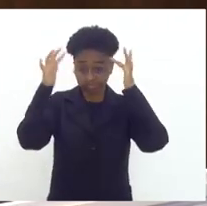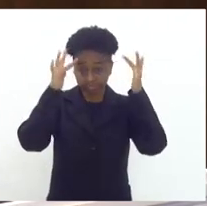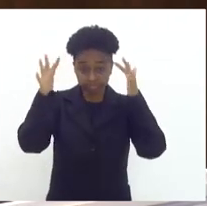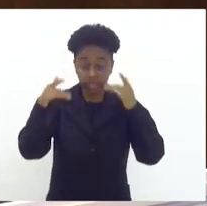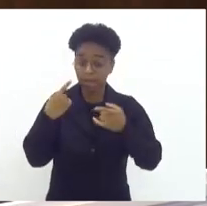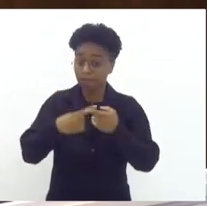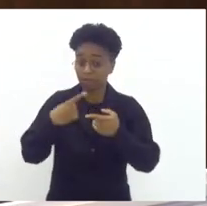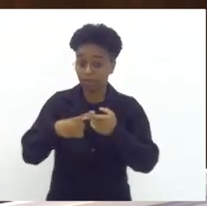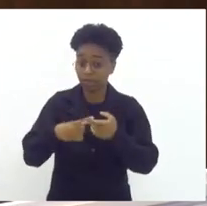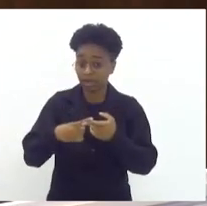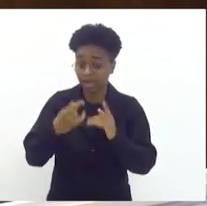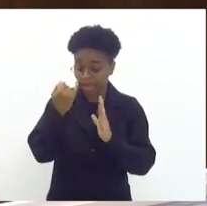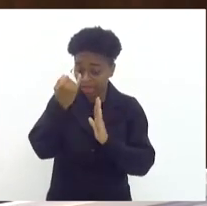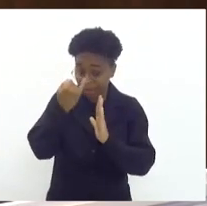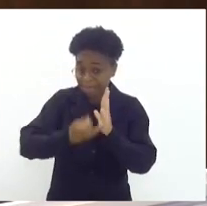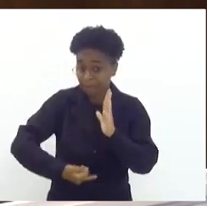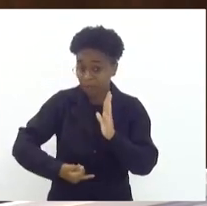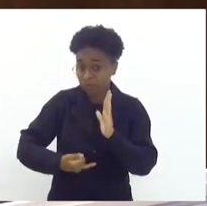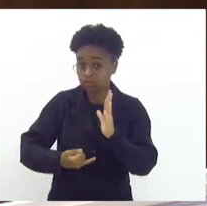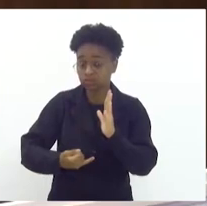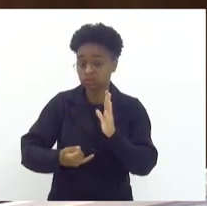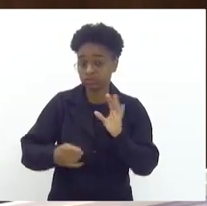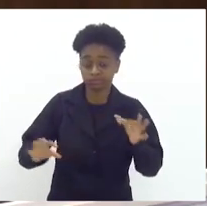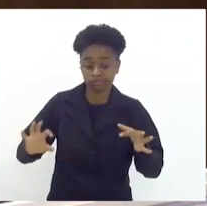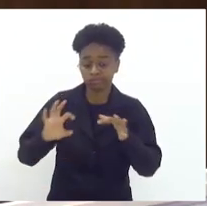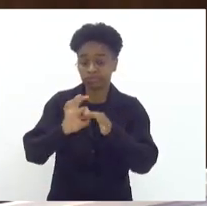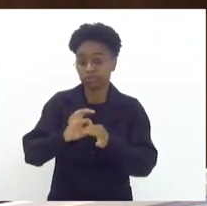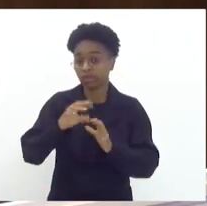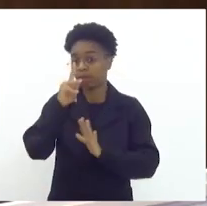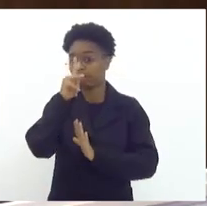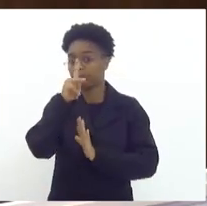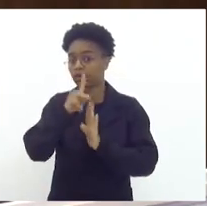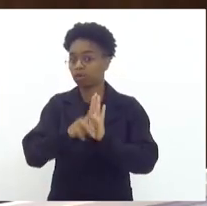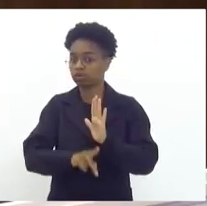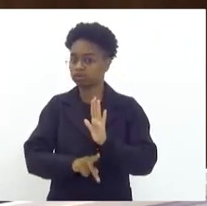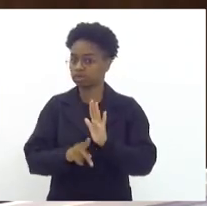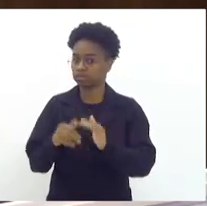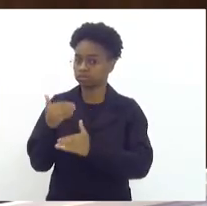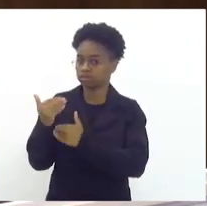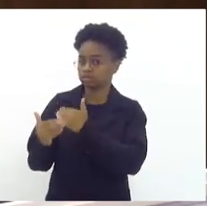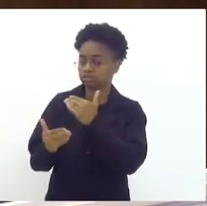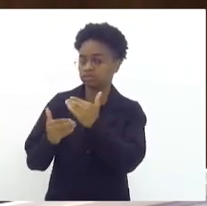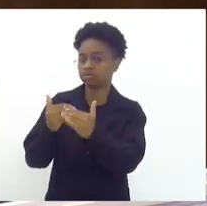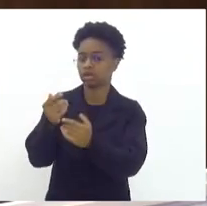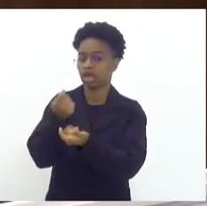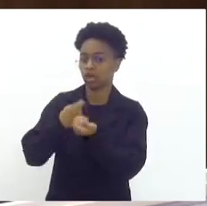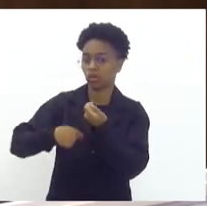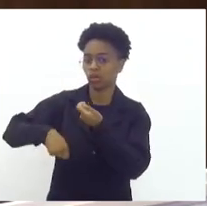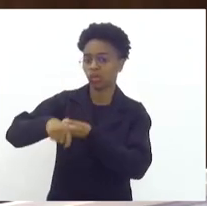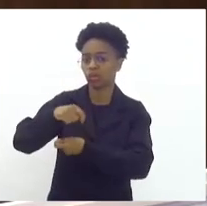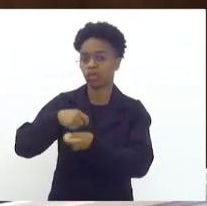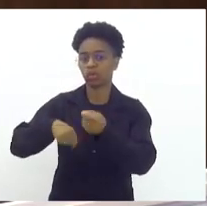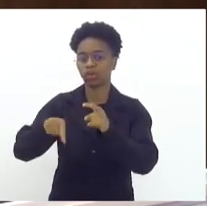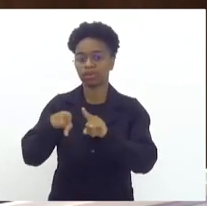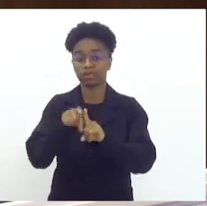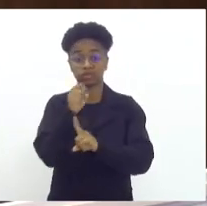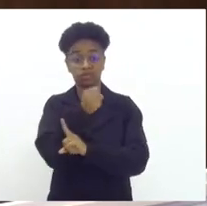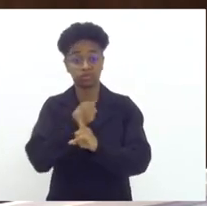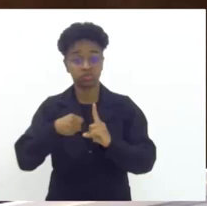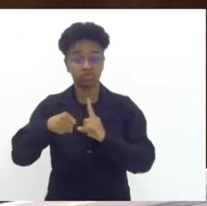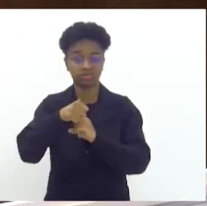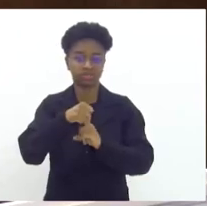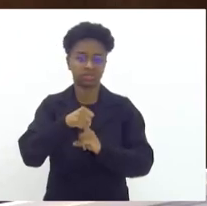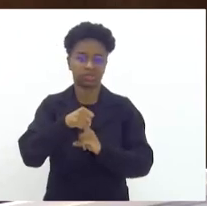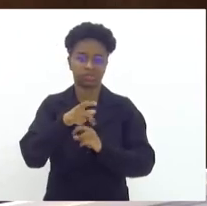o tributo deriva de um projeto de desenvolvimento econômico social do